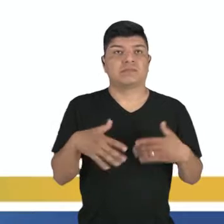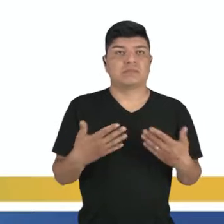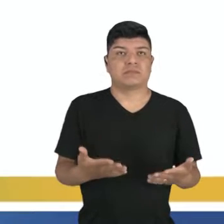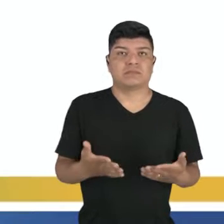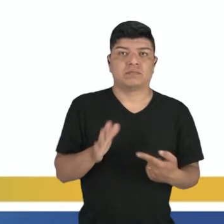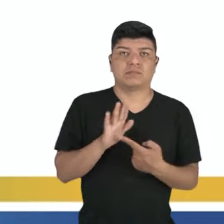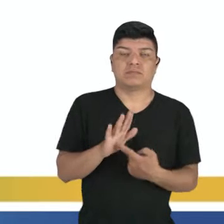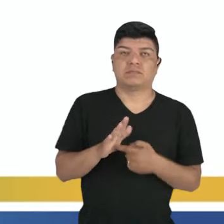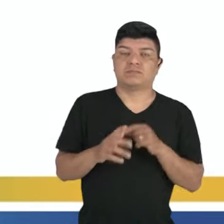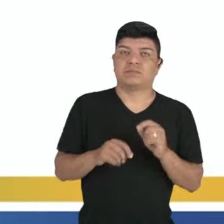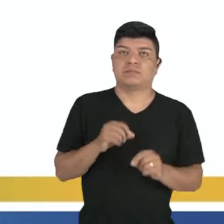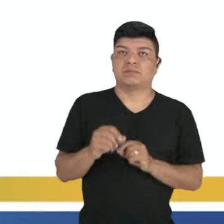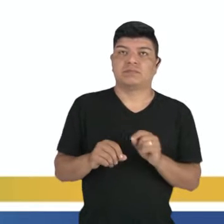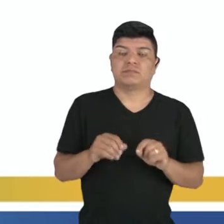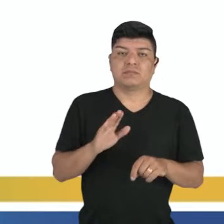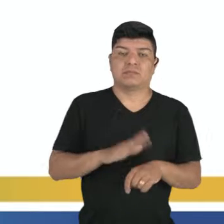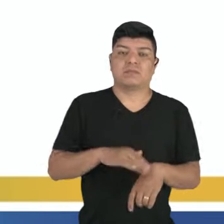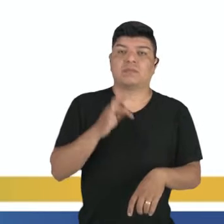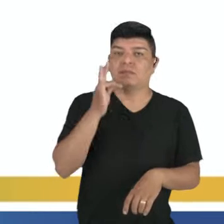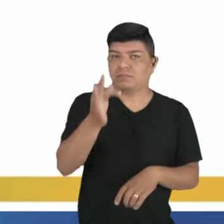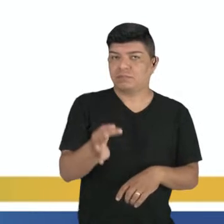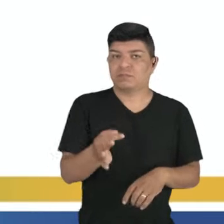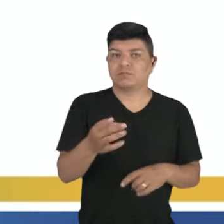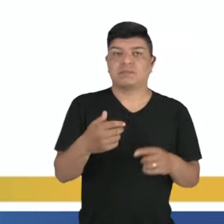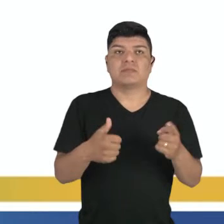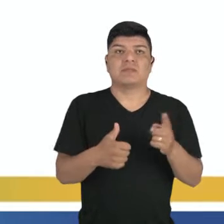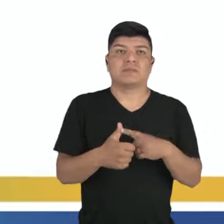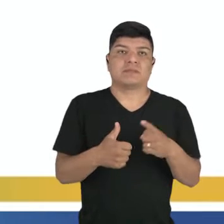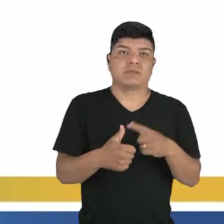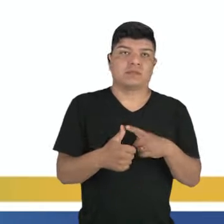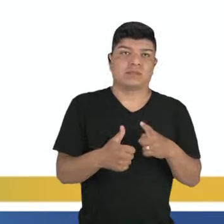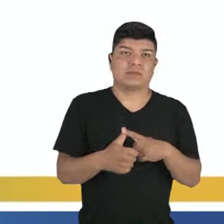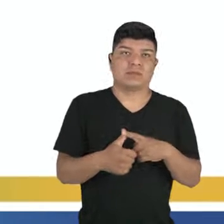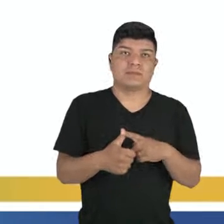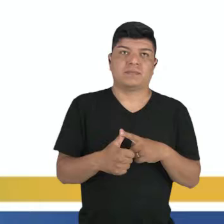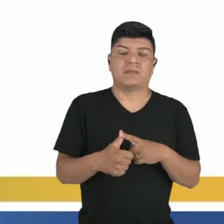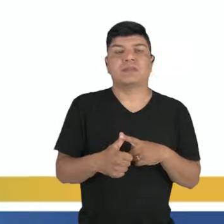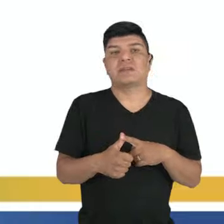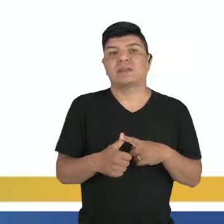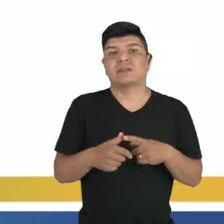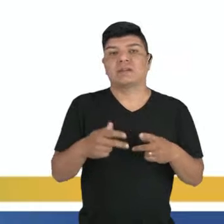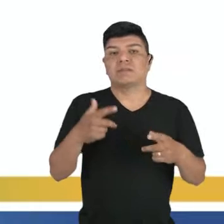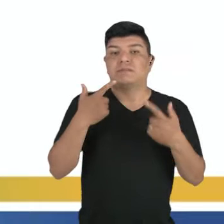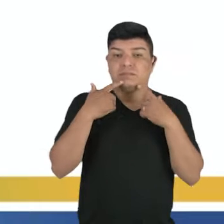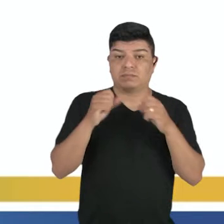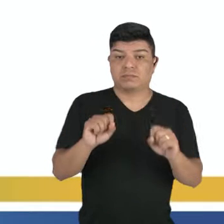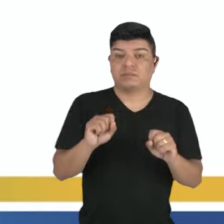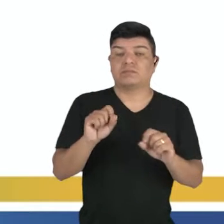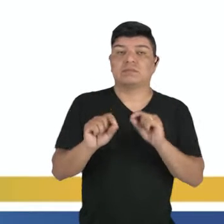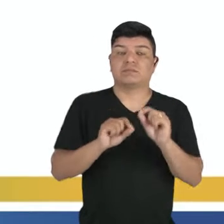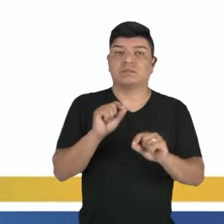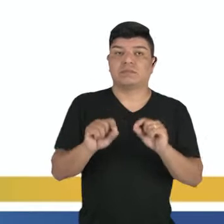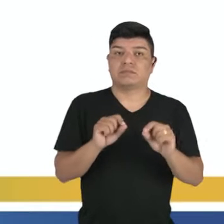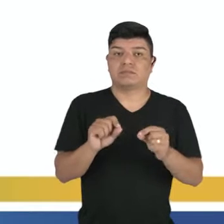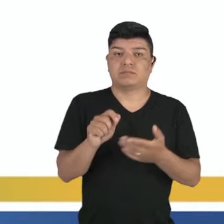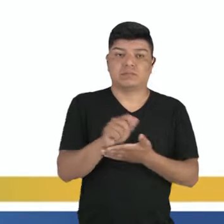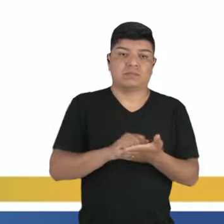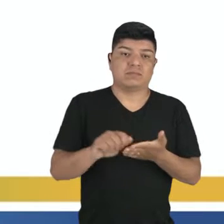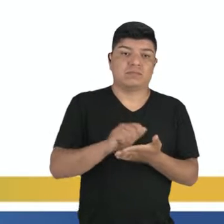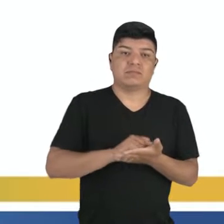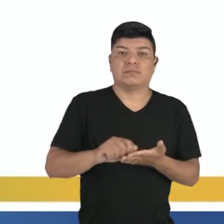serão tratadas mais adiante, esta é a primeira. Ao contrário da língua falada, a modalidade escrita